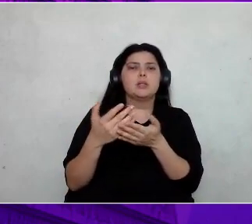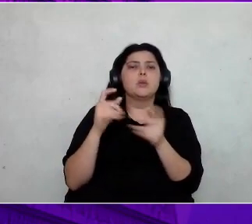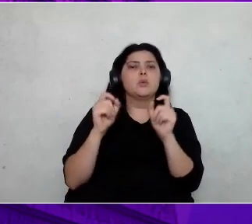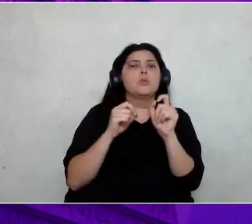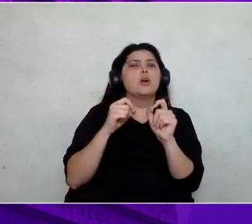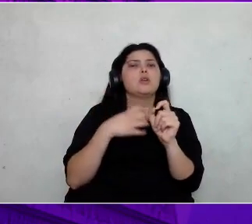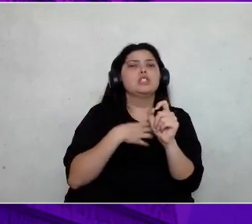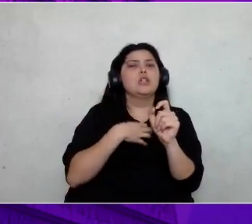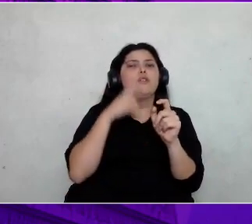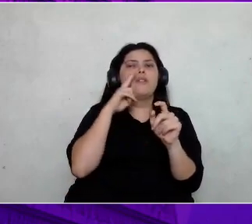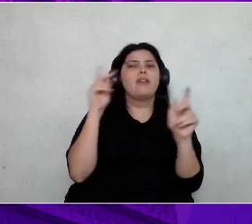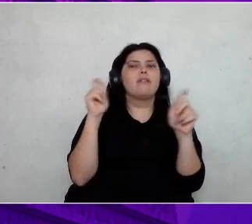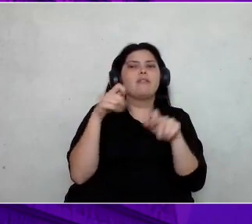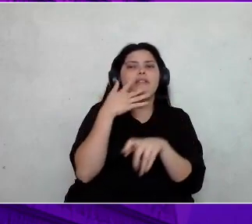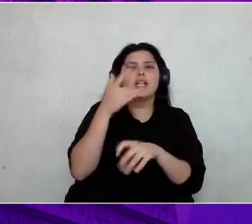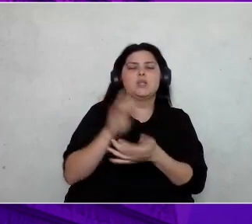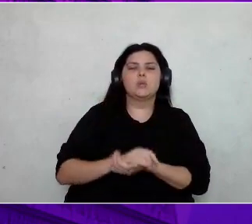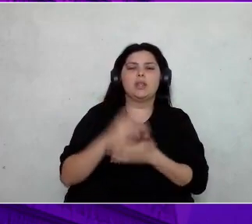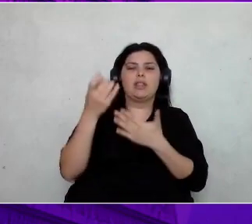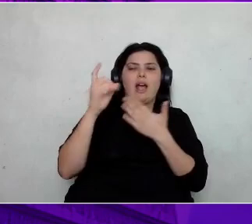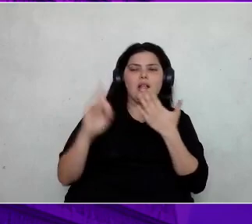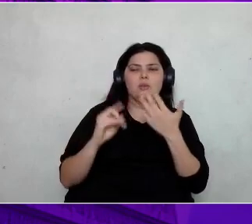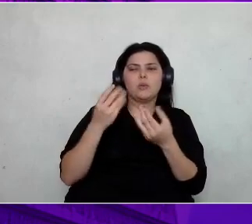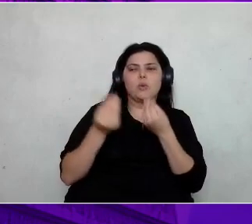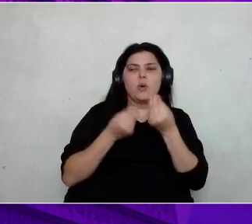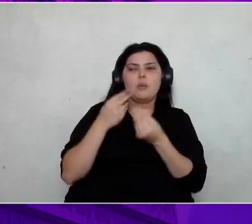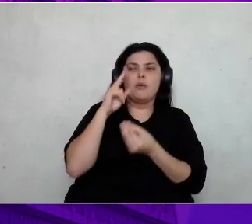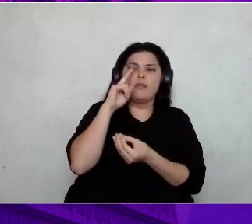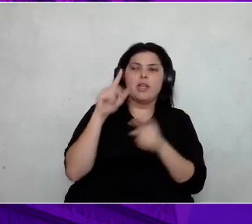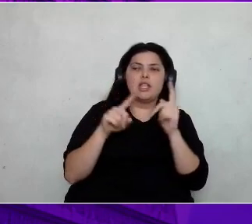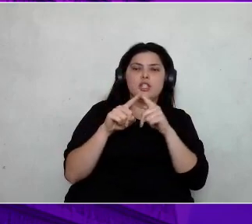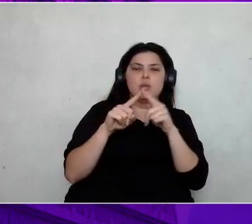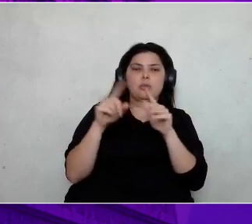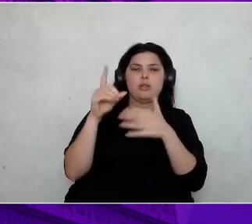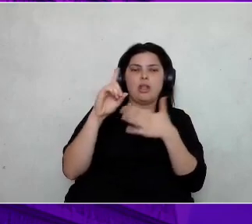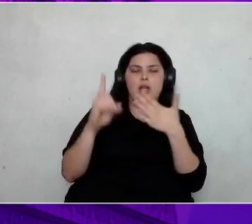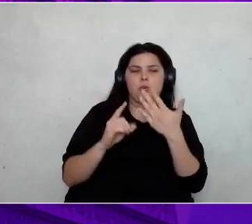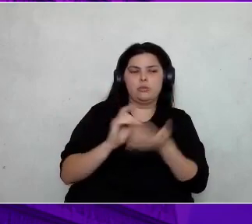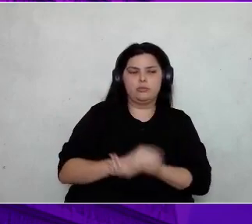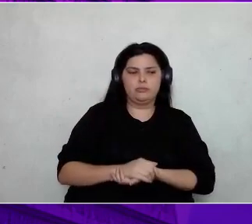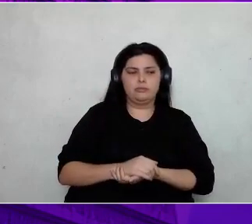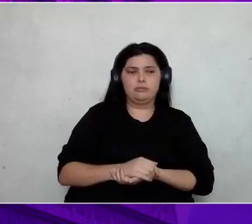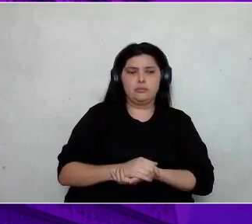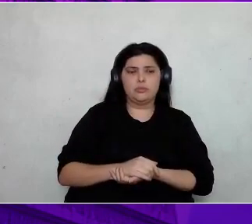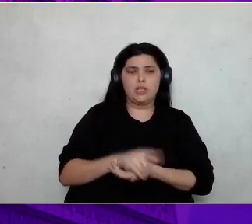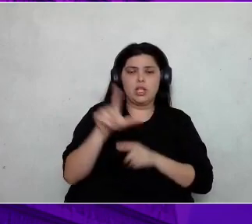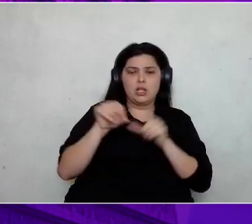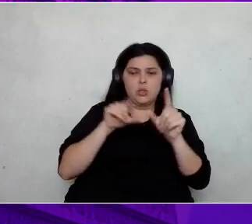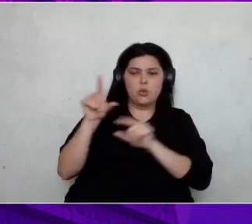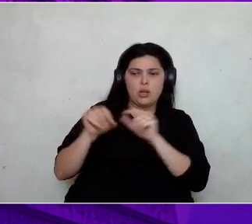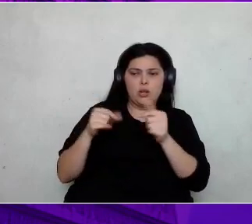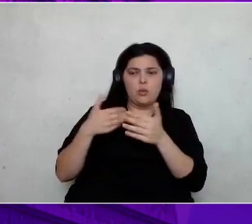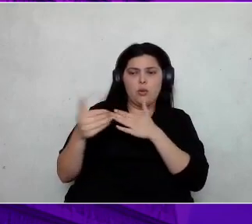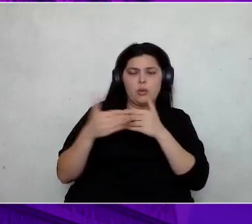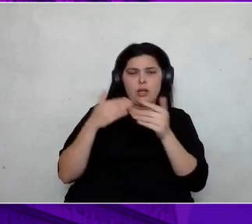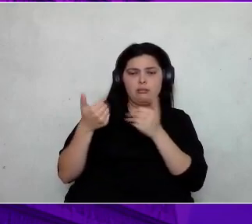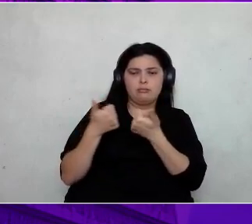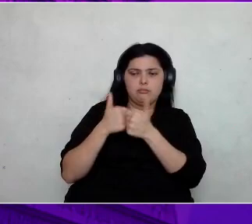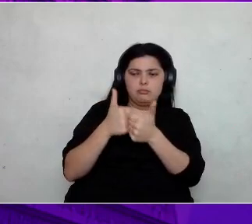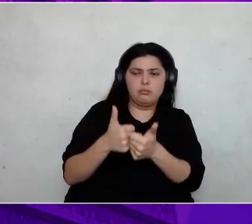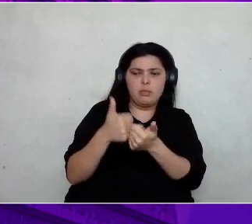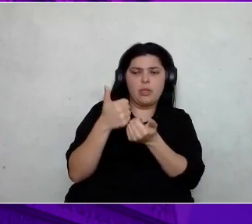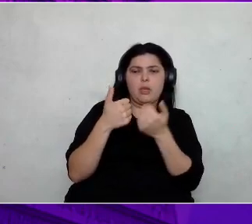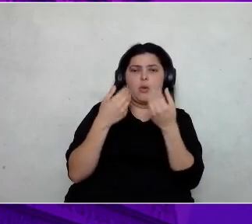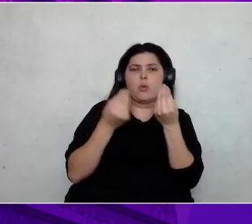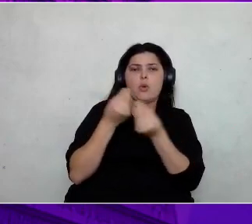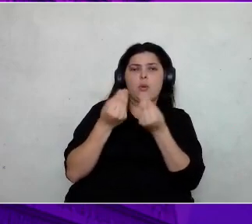esses dados, qual o melhor jeito de visualizar esse tipo de dados. E todas as escolhas dali para frente vão ser guiadas pela natureza dos dados.